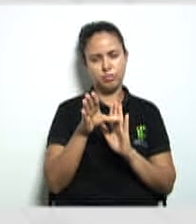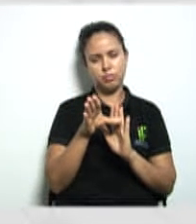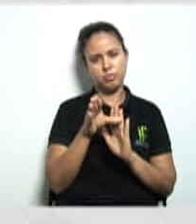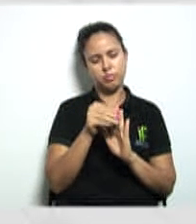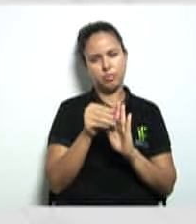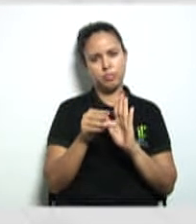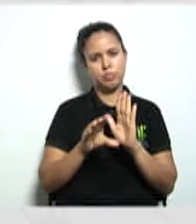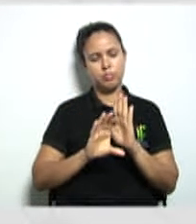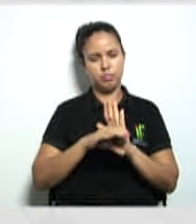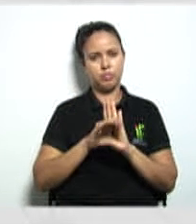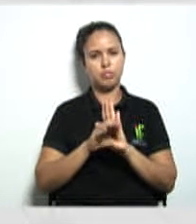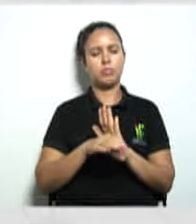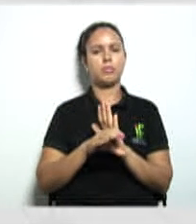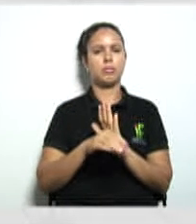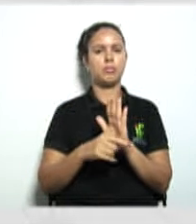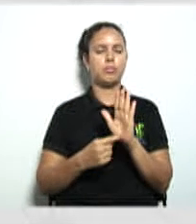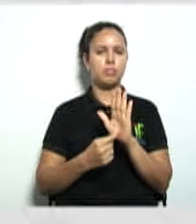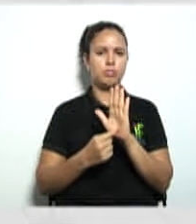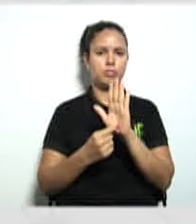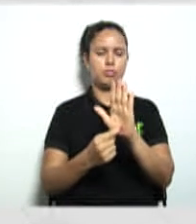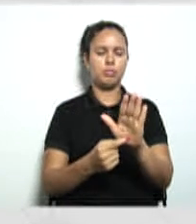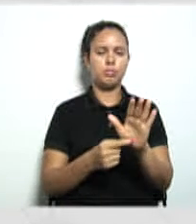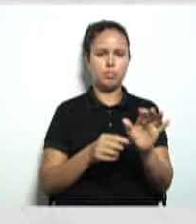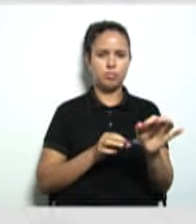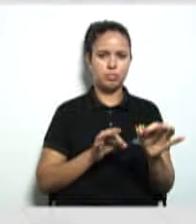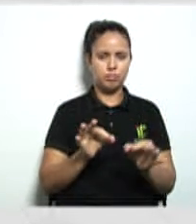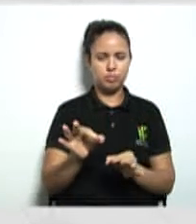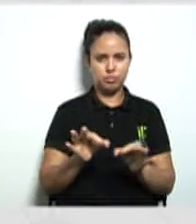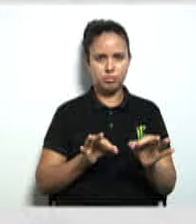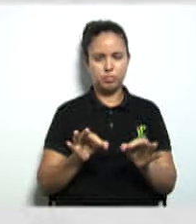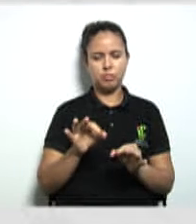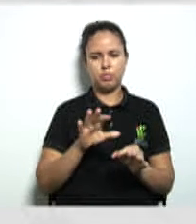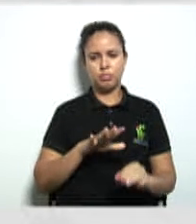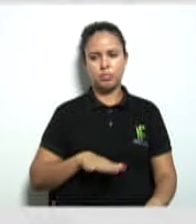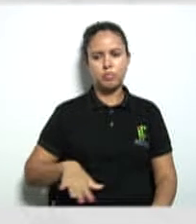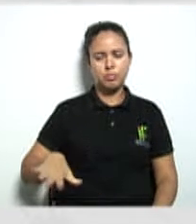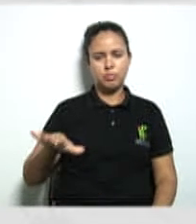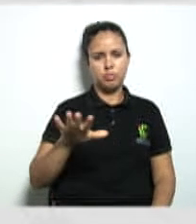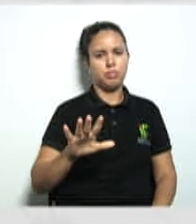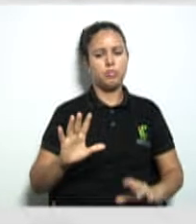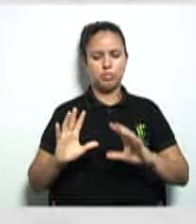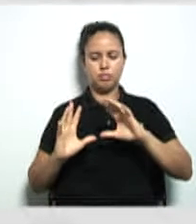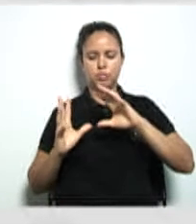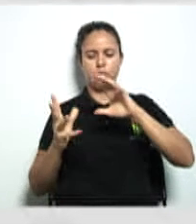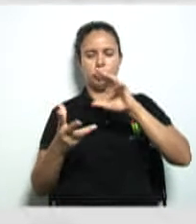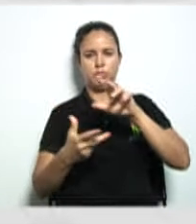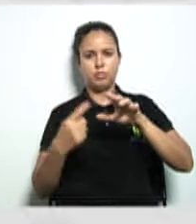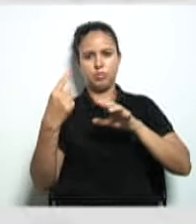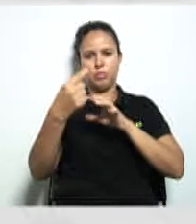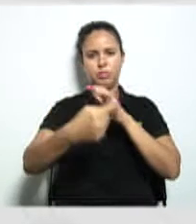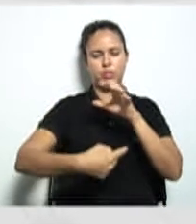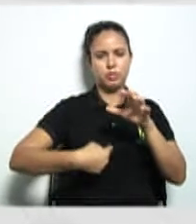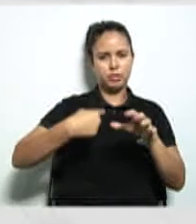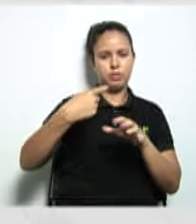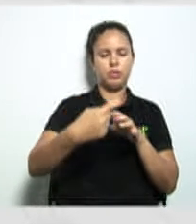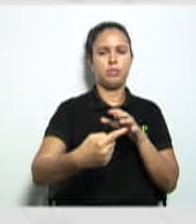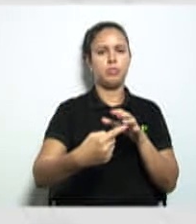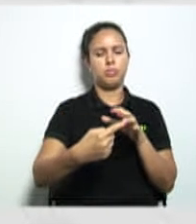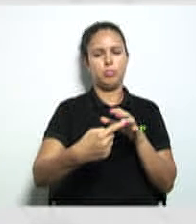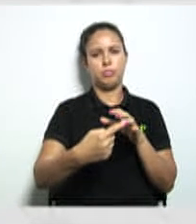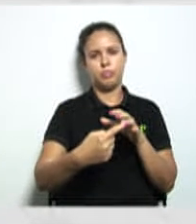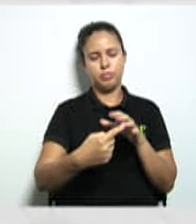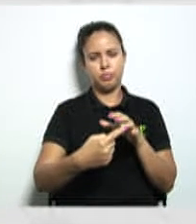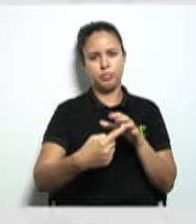né, como referência organizacional ao redor do mundo. Todavia, não basta que